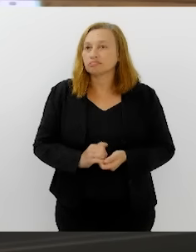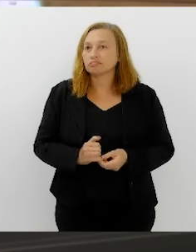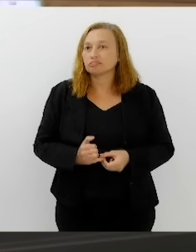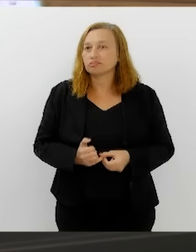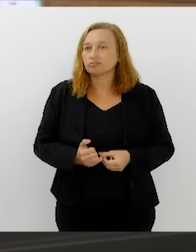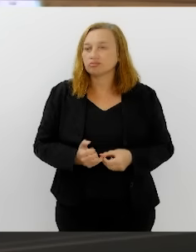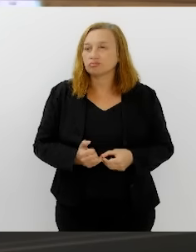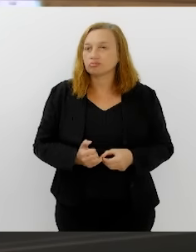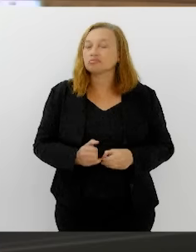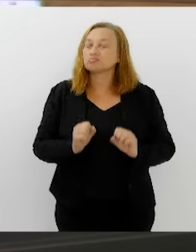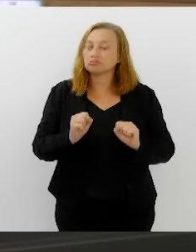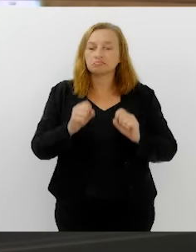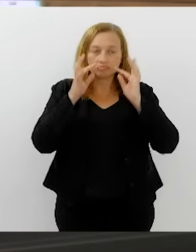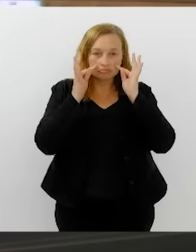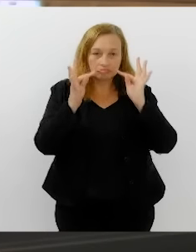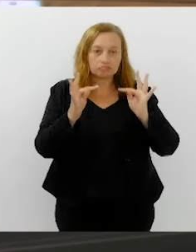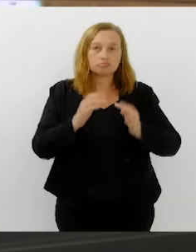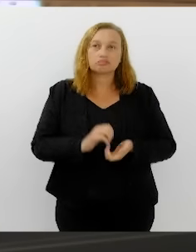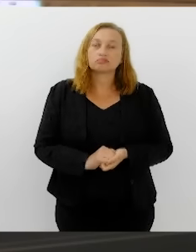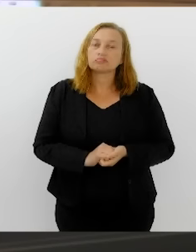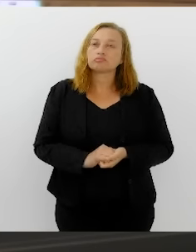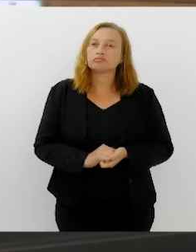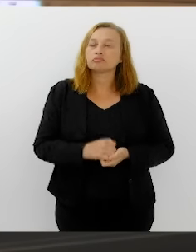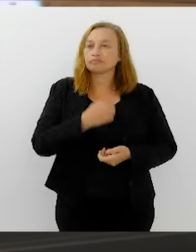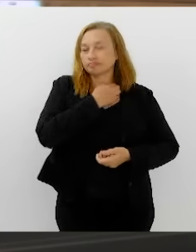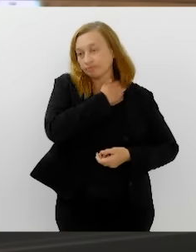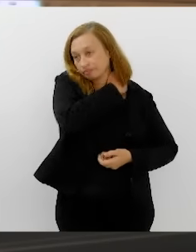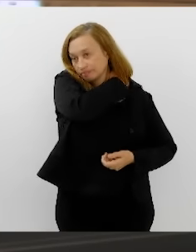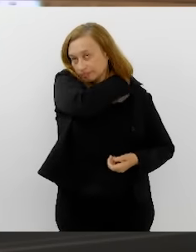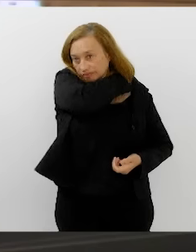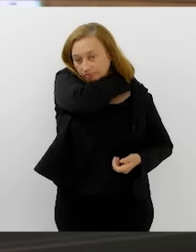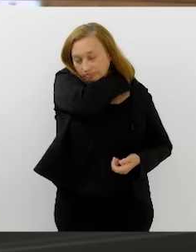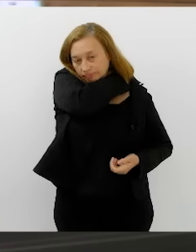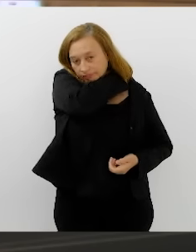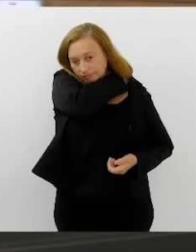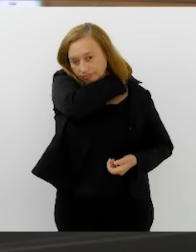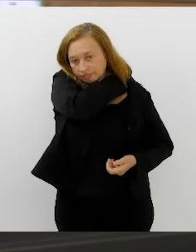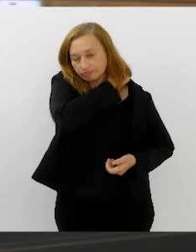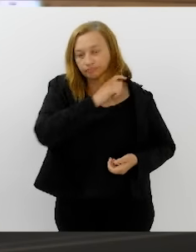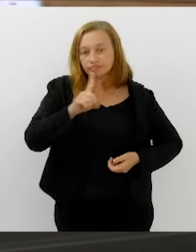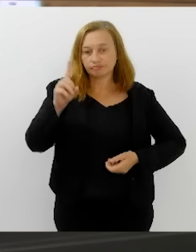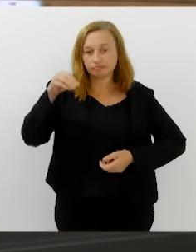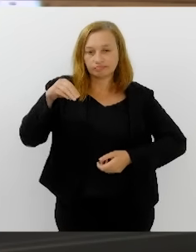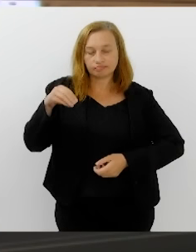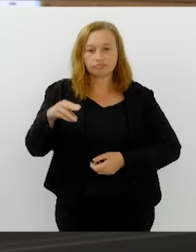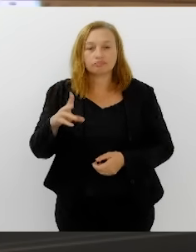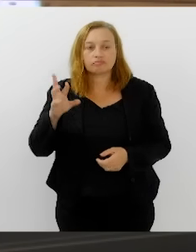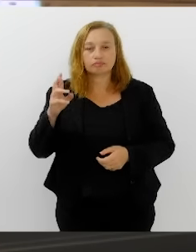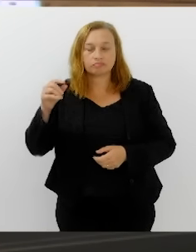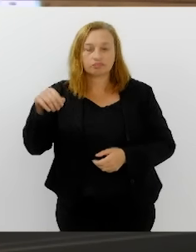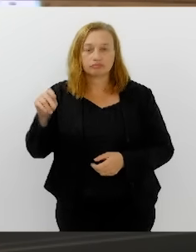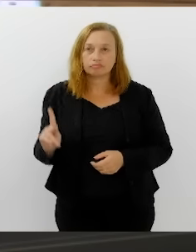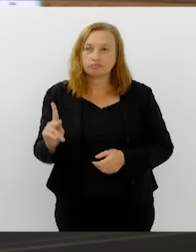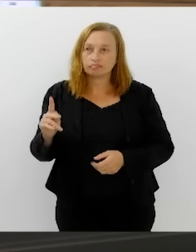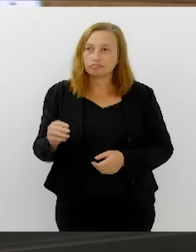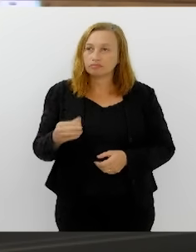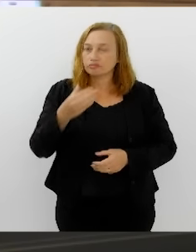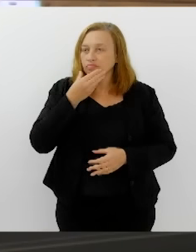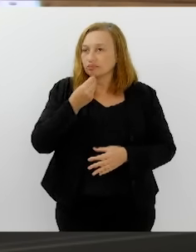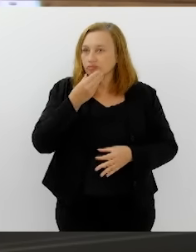Posso dar o testemunho, nosso querido Dom Roque, da integridade desse homem. Eu o